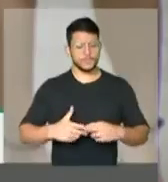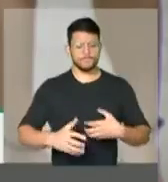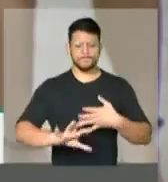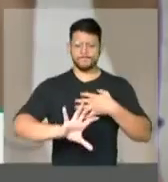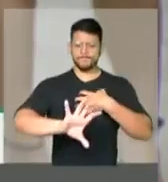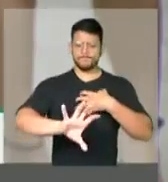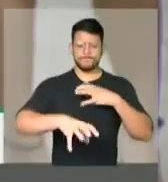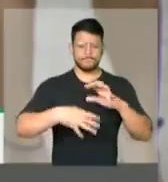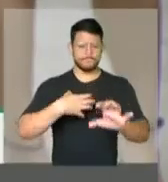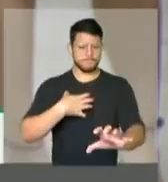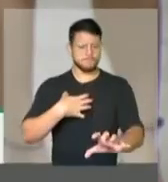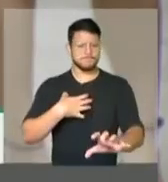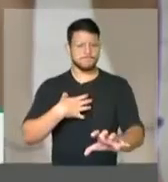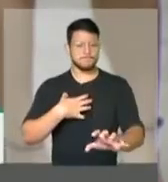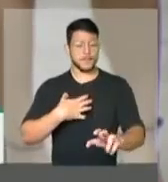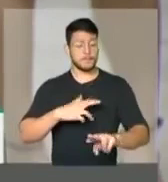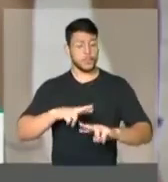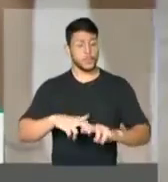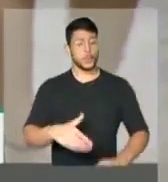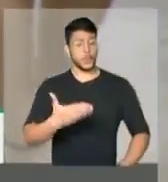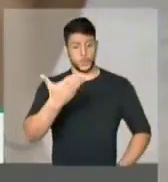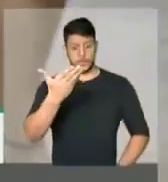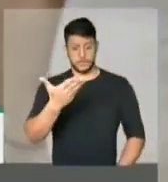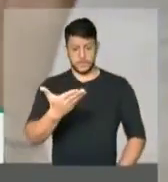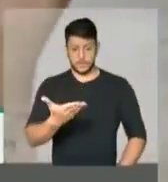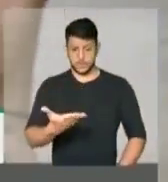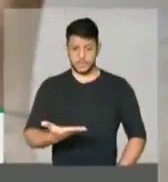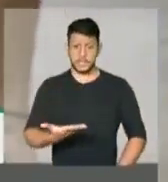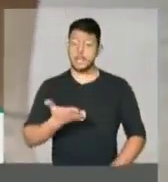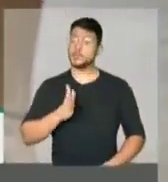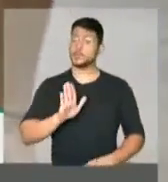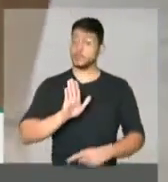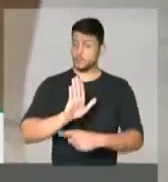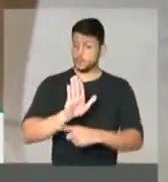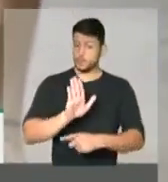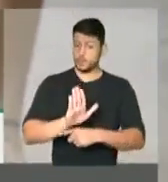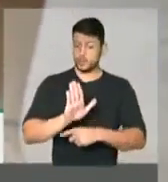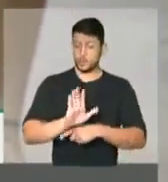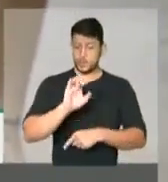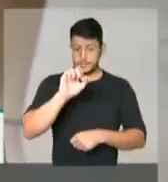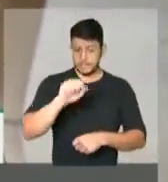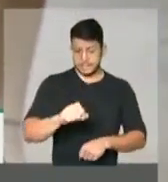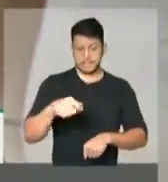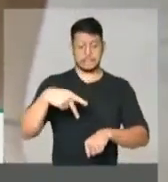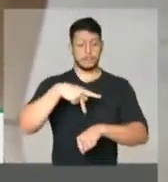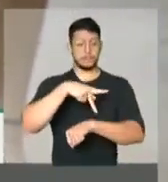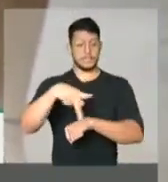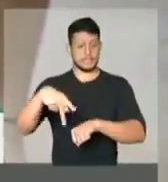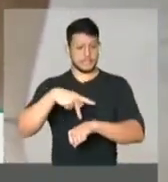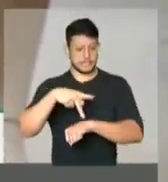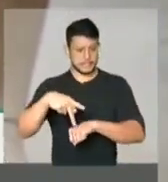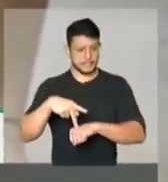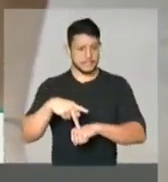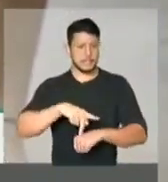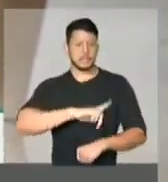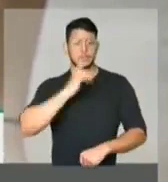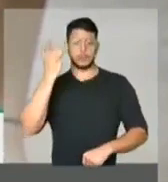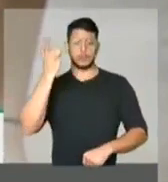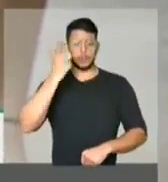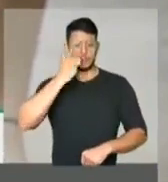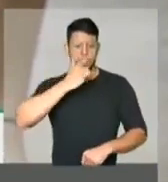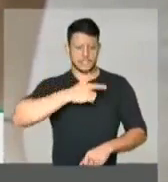solidariedade, porque você ajudou esse país a fazer as